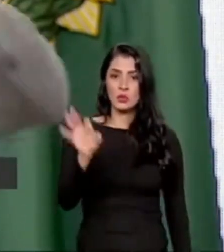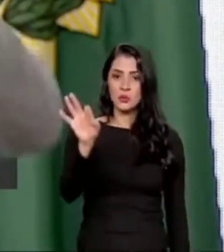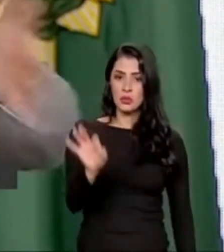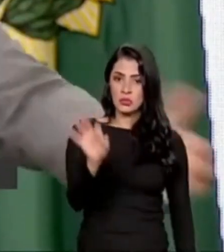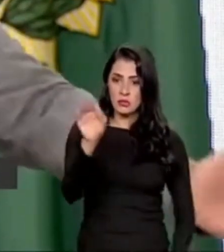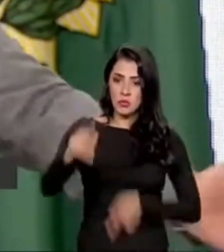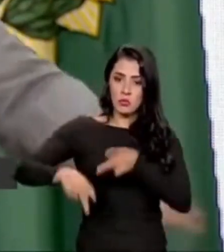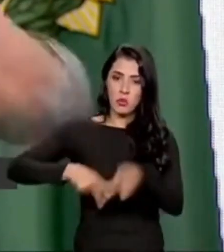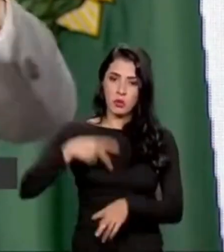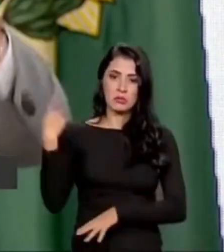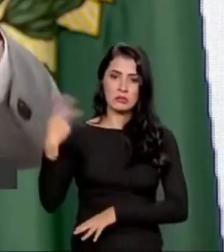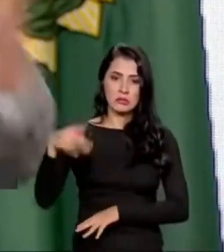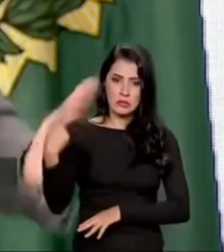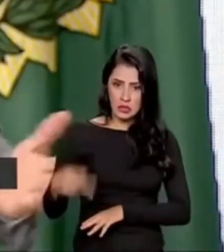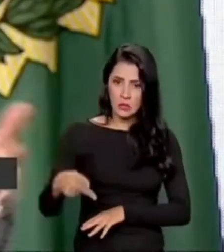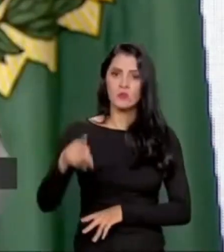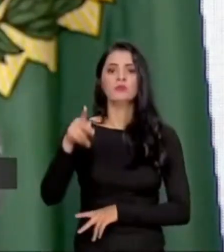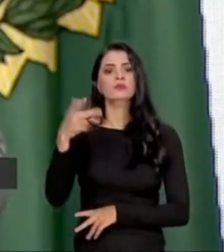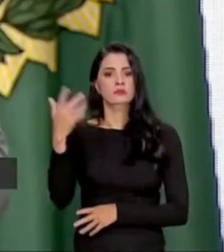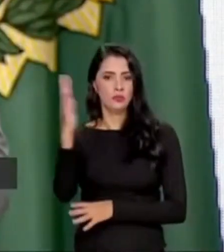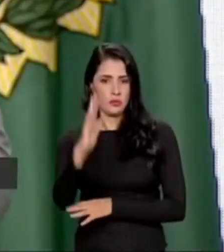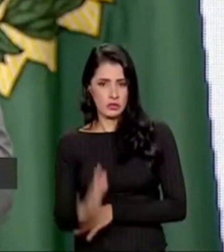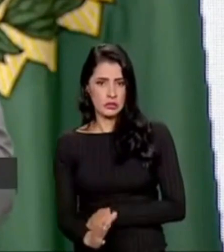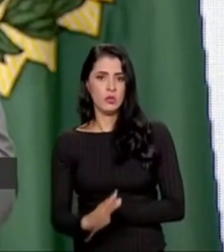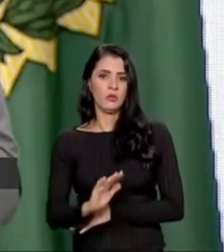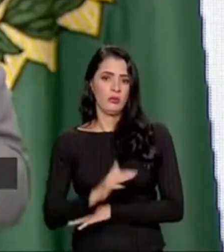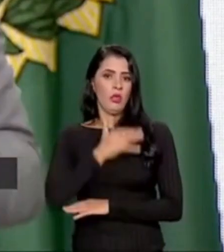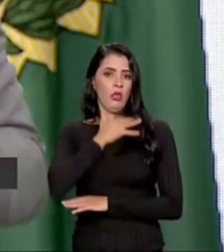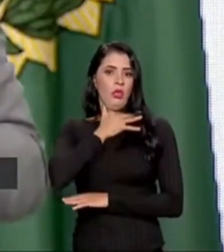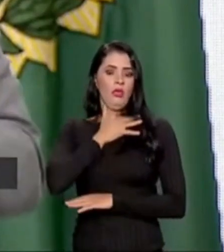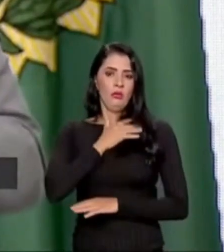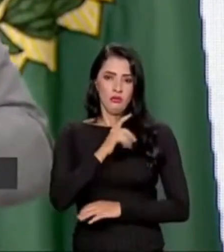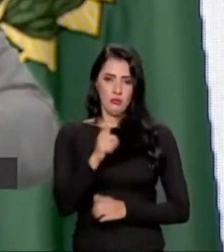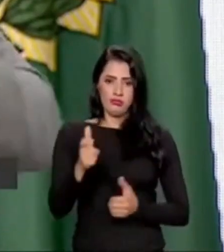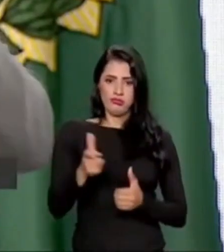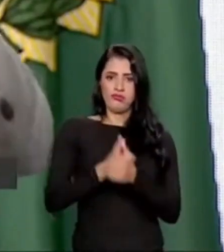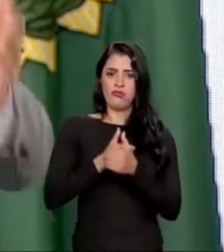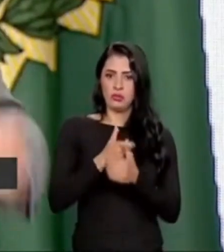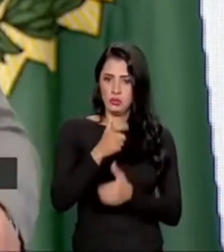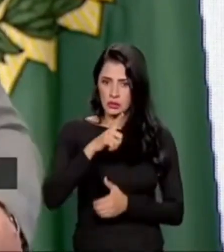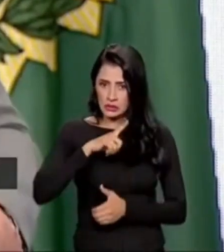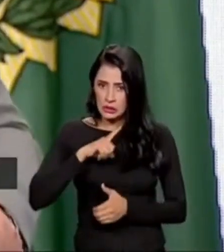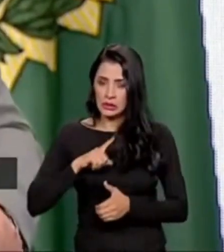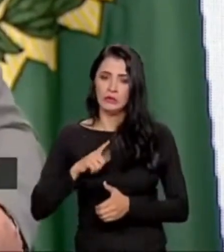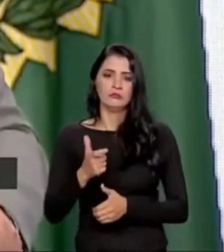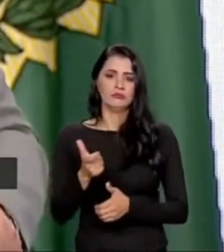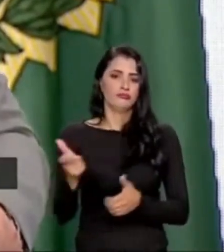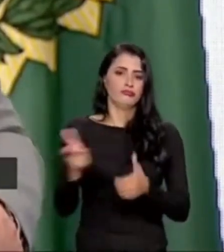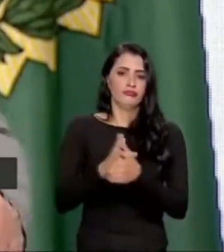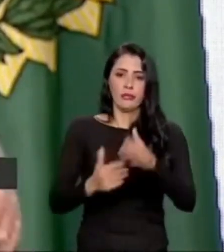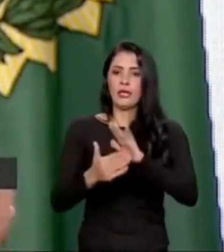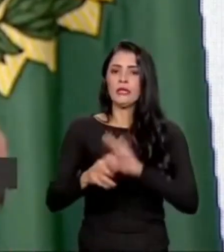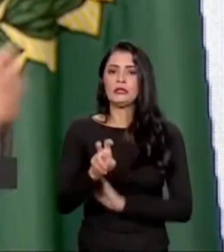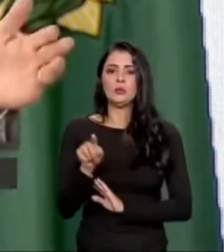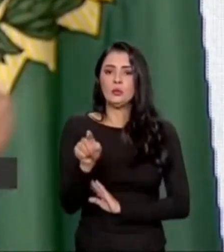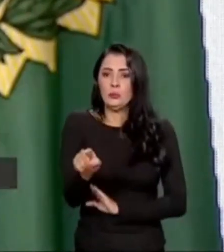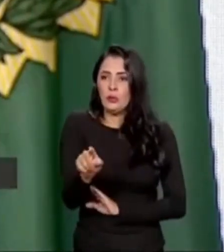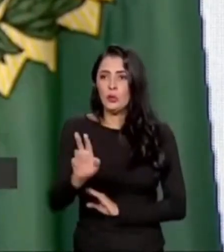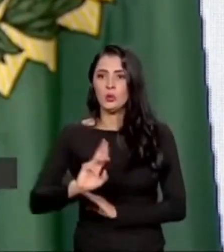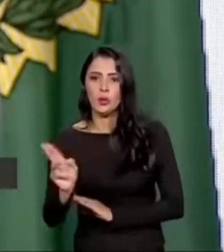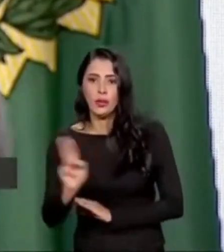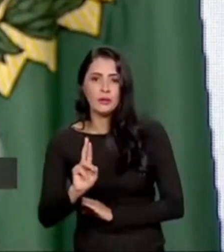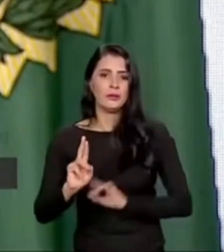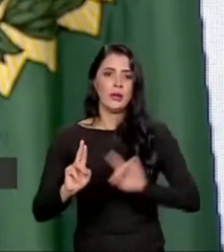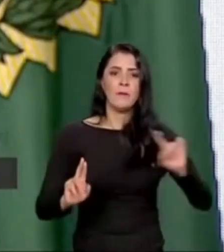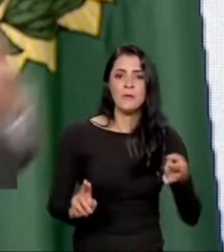da população brasileira que estão endividados. Pessoas que têm dívida até R$5.000, pessoas que têm dívida de